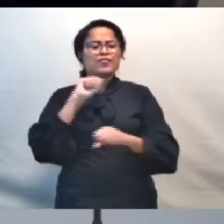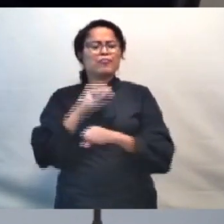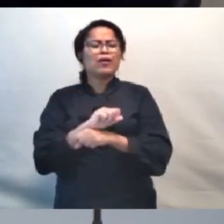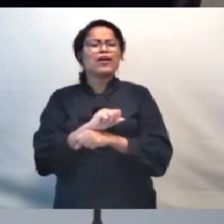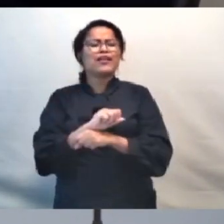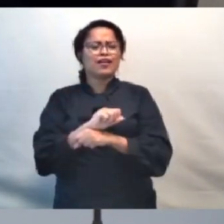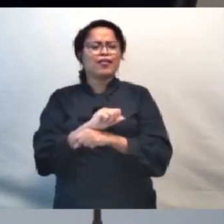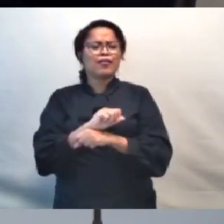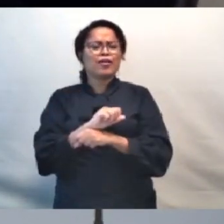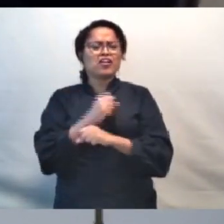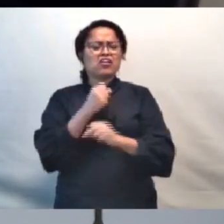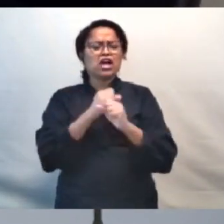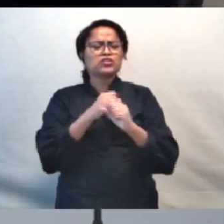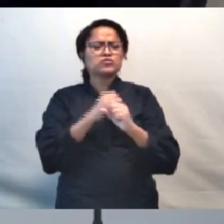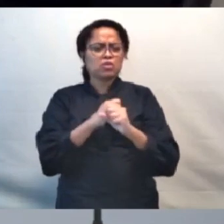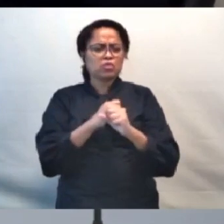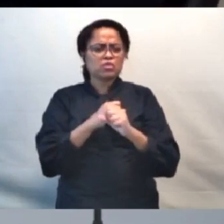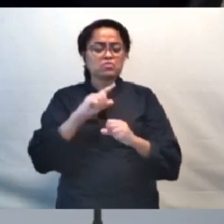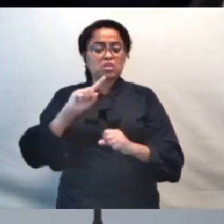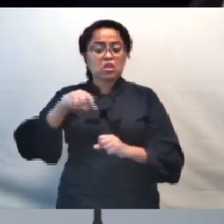para fechar mesmo.